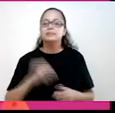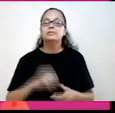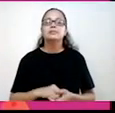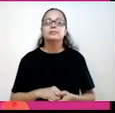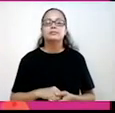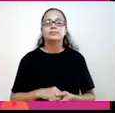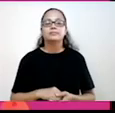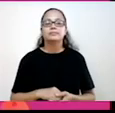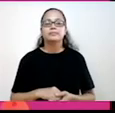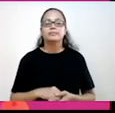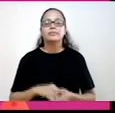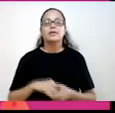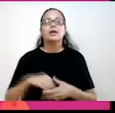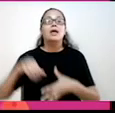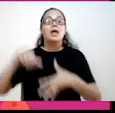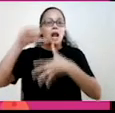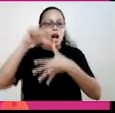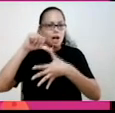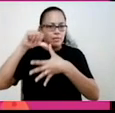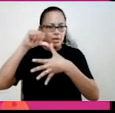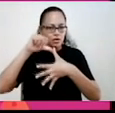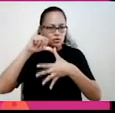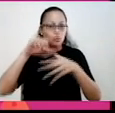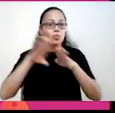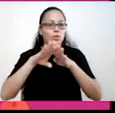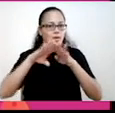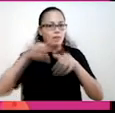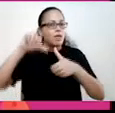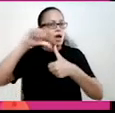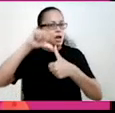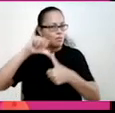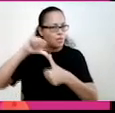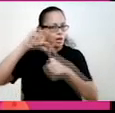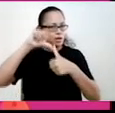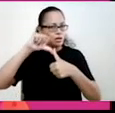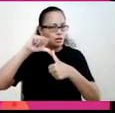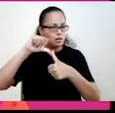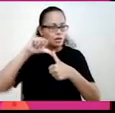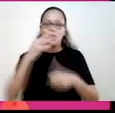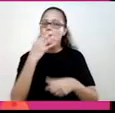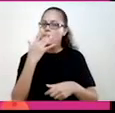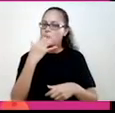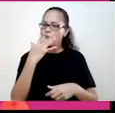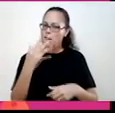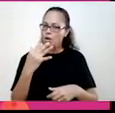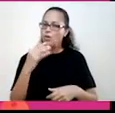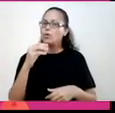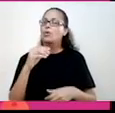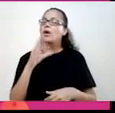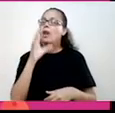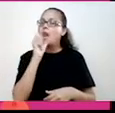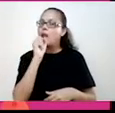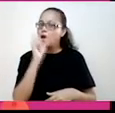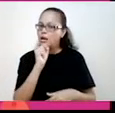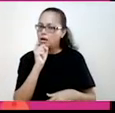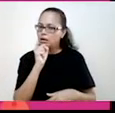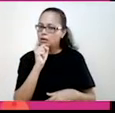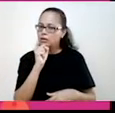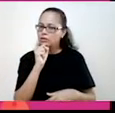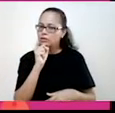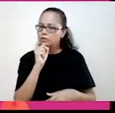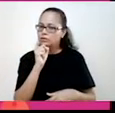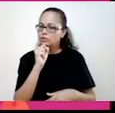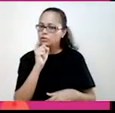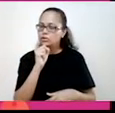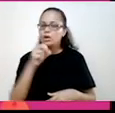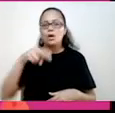aí, né, da América do Sul, chega também na América Central, né, essa parte aqui na cor laranja, olha só, número 3 aqui, número 9, desculpa. Olha só,